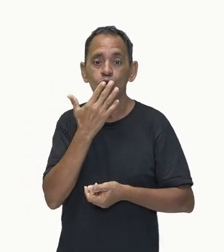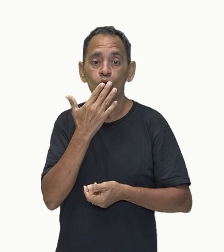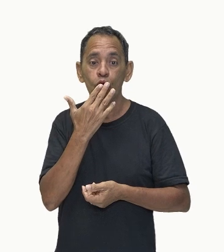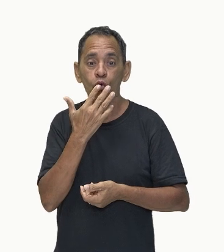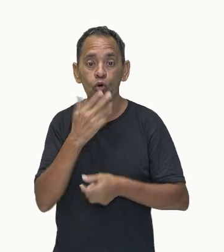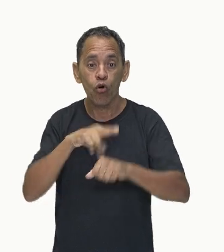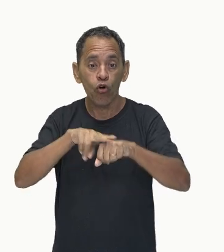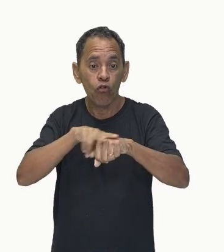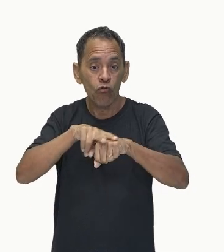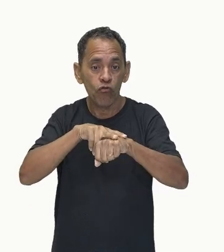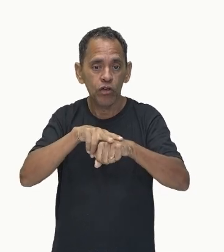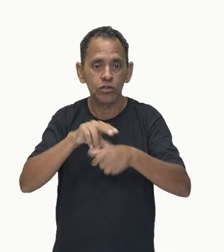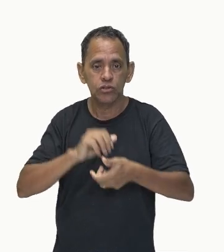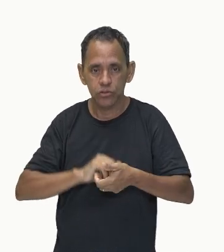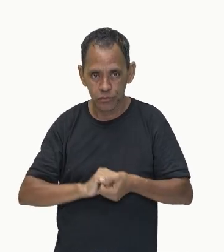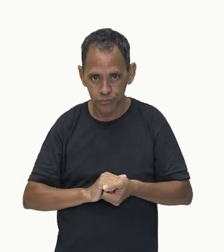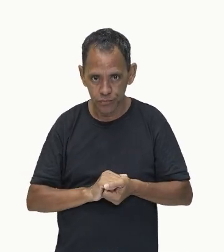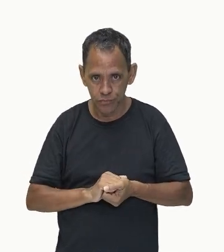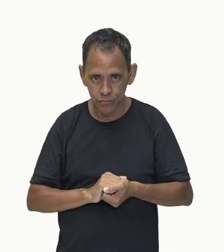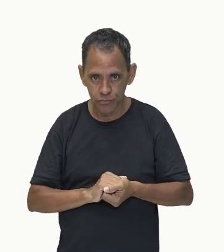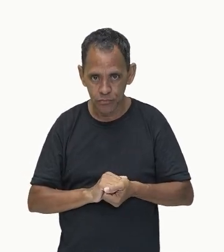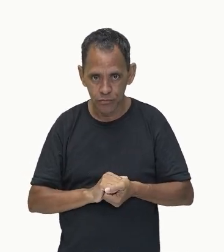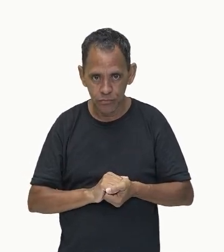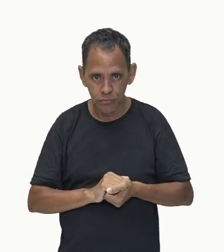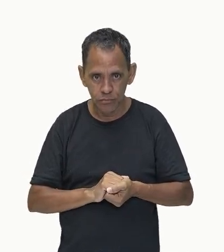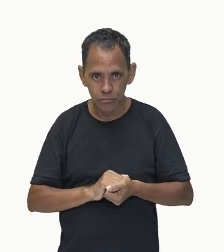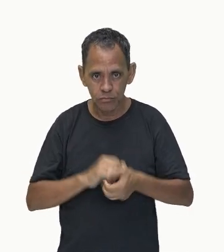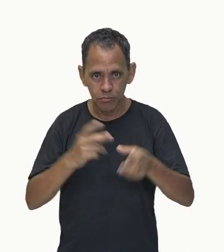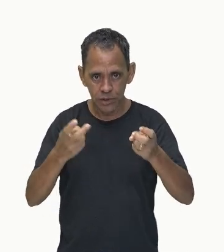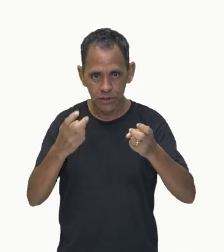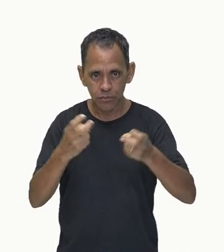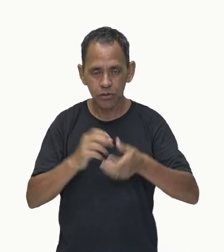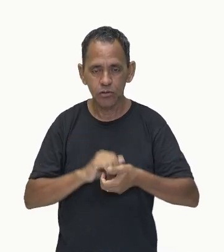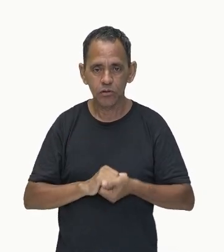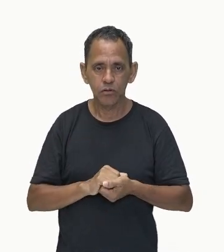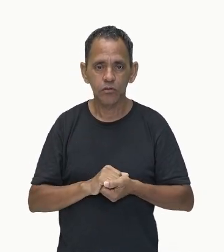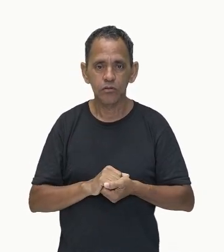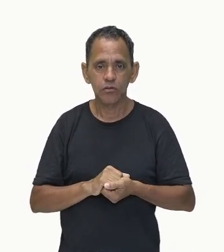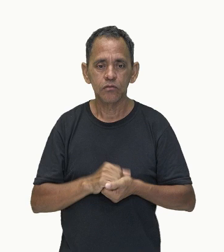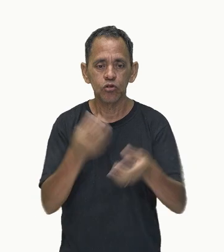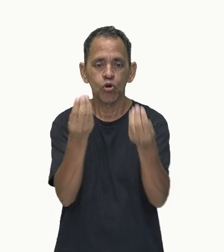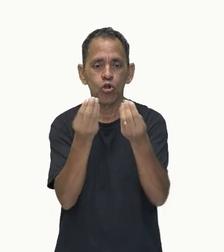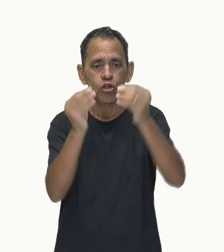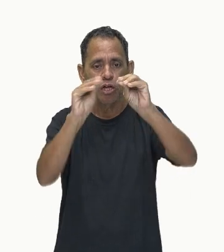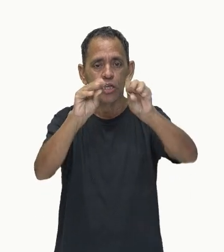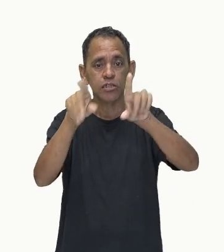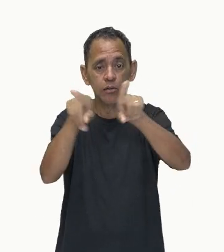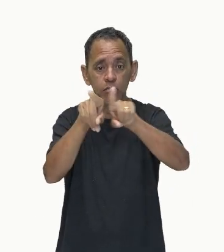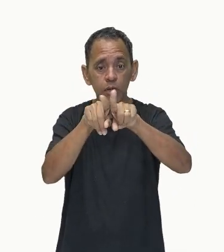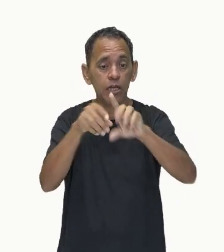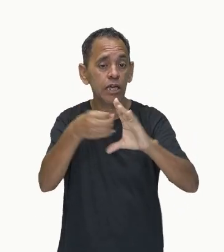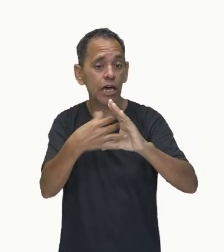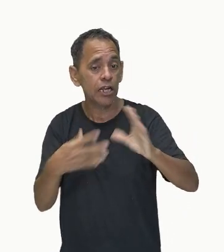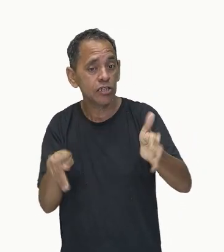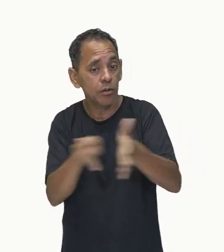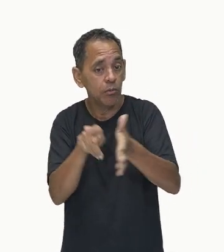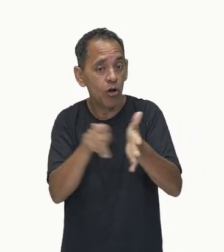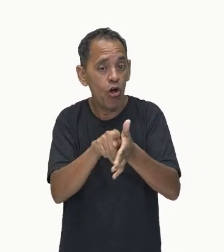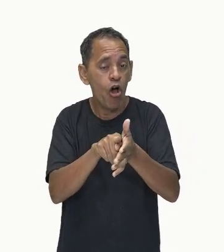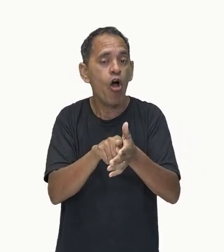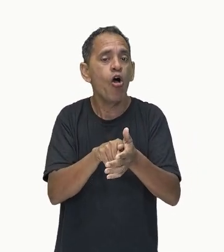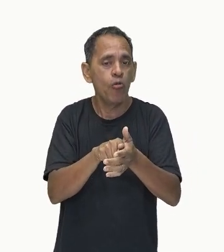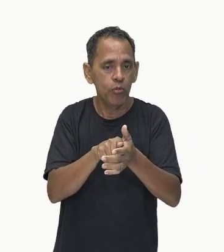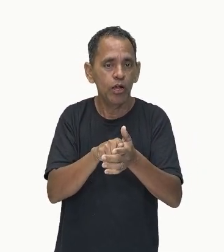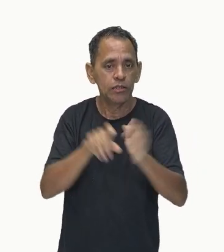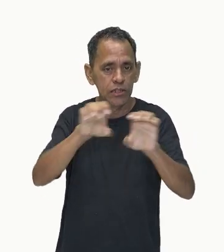trabalho. E aí o sinal do trabalho vai ser definido por aquelas propriedades que a gente viu, aquelas características. Se a